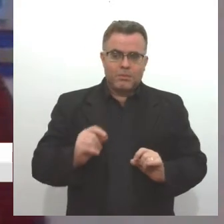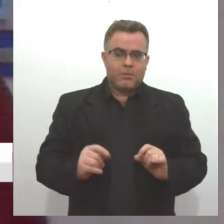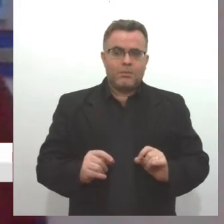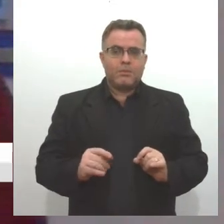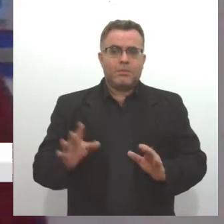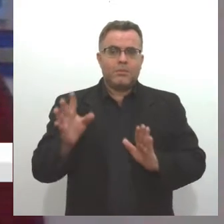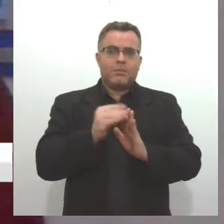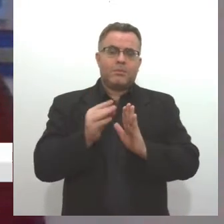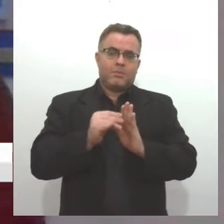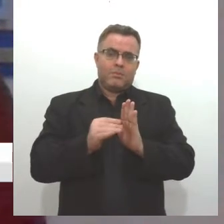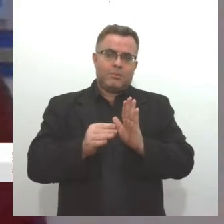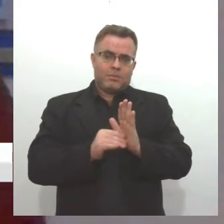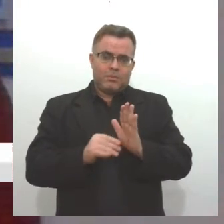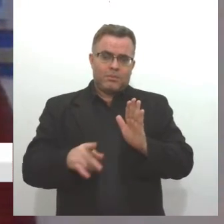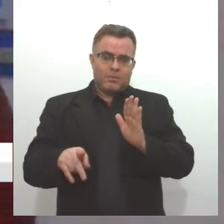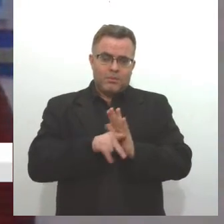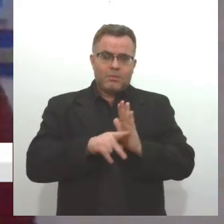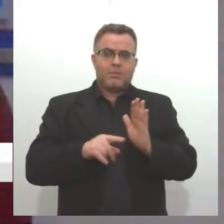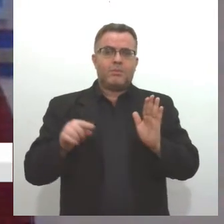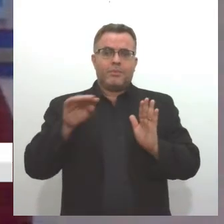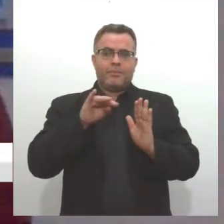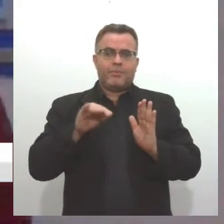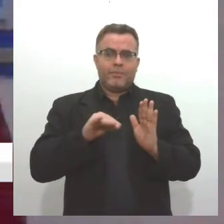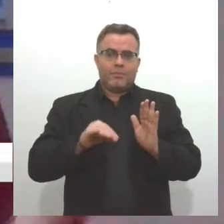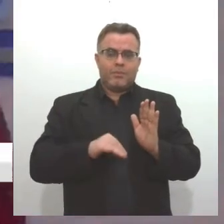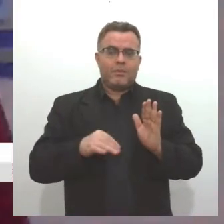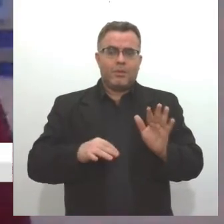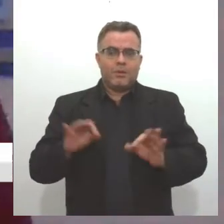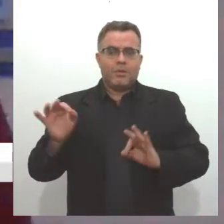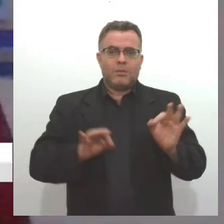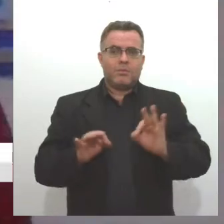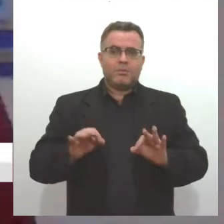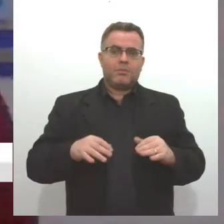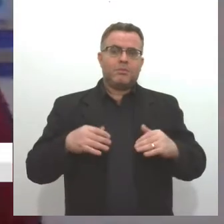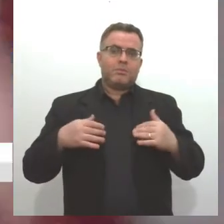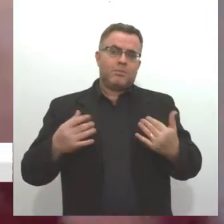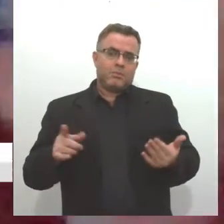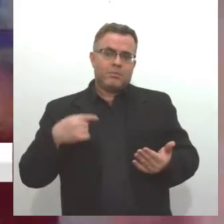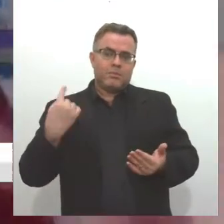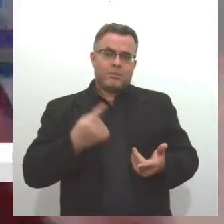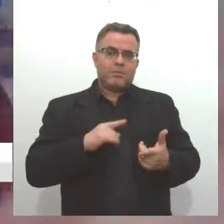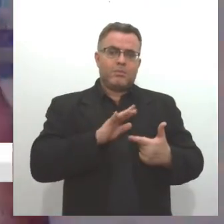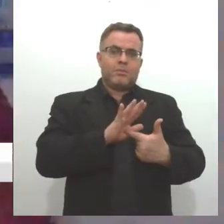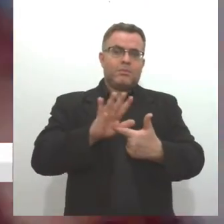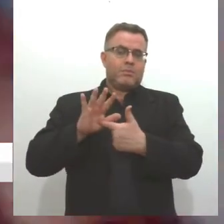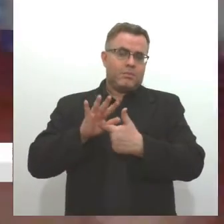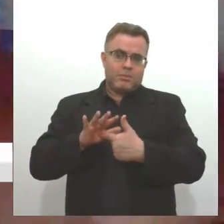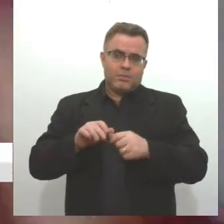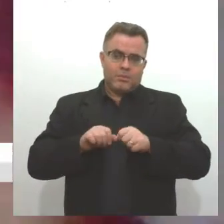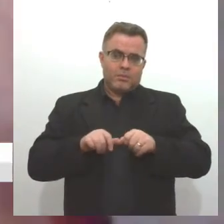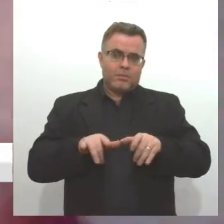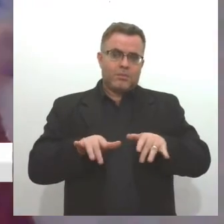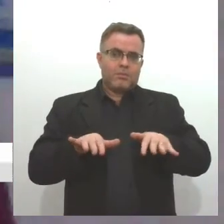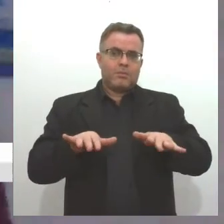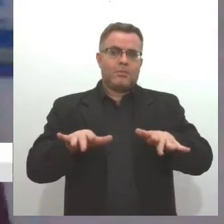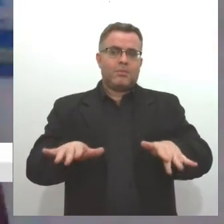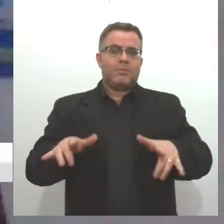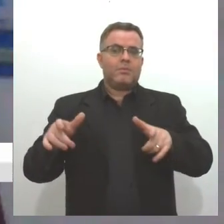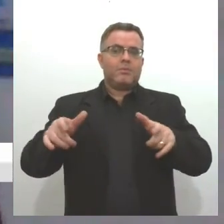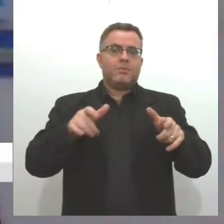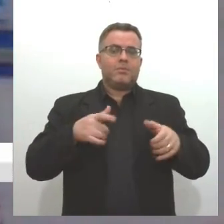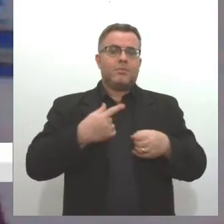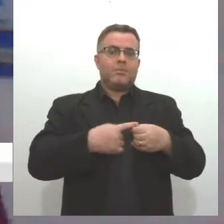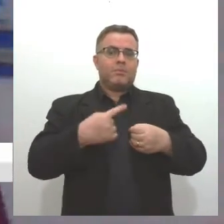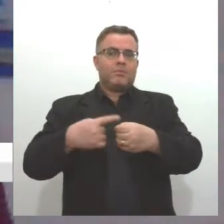nos últimos tratativos do aplicativo ser montado, e a gente já está criando uma grande rede em cidades aqui do interior